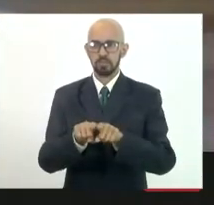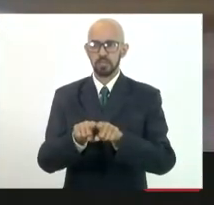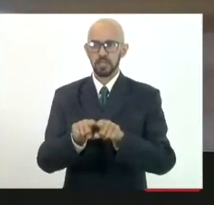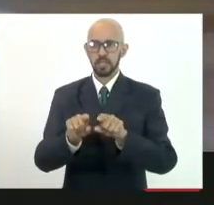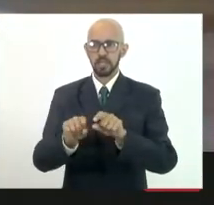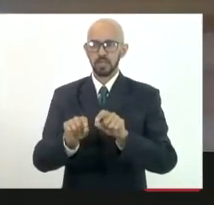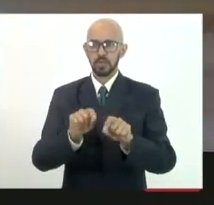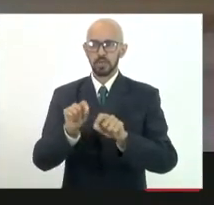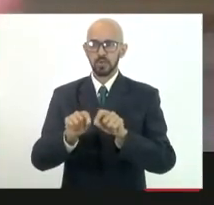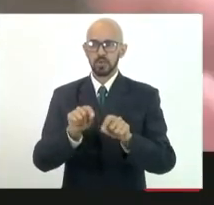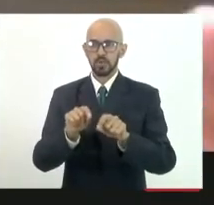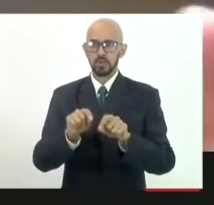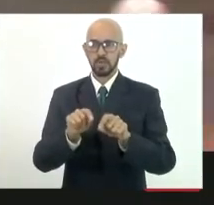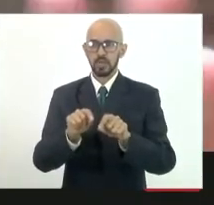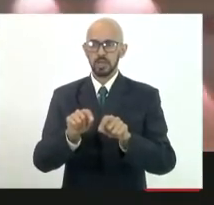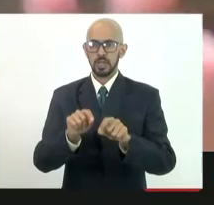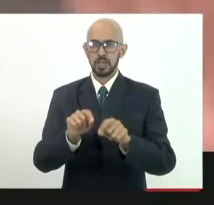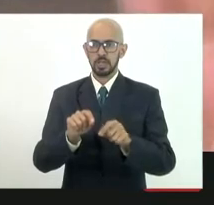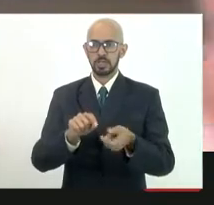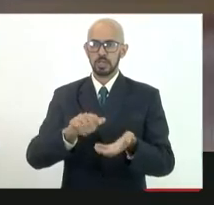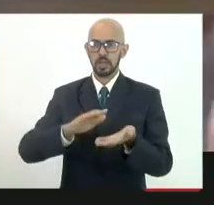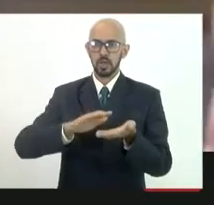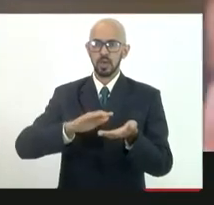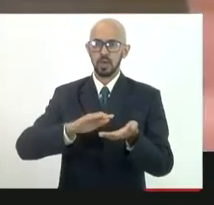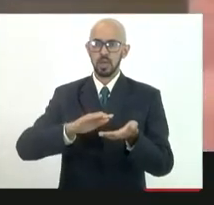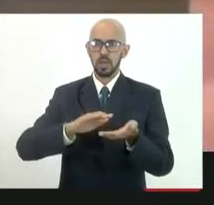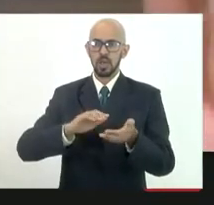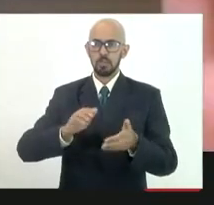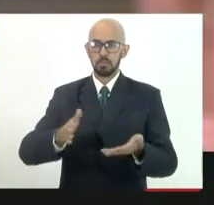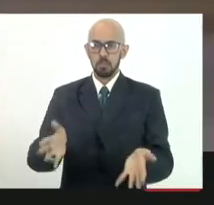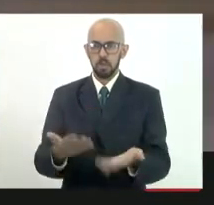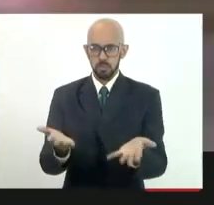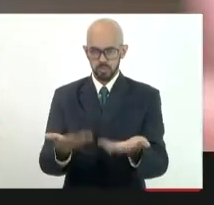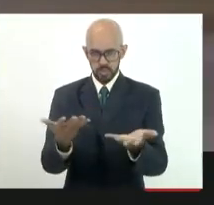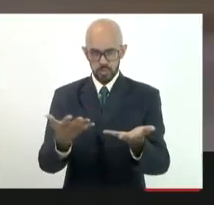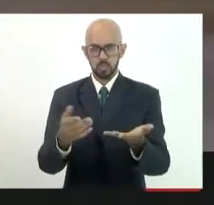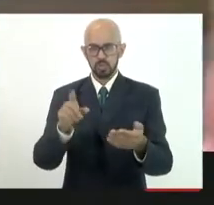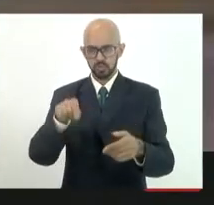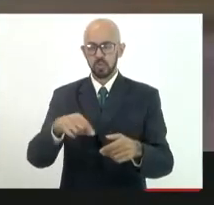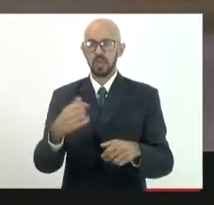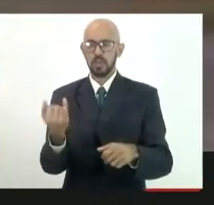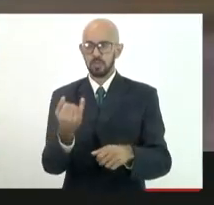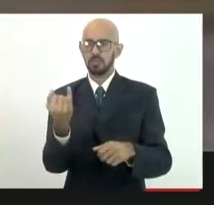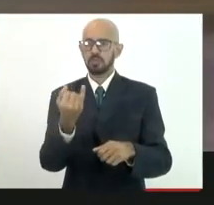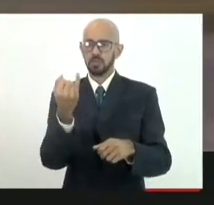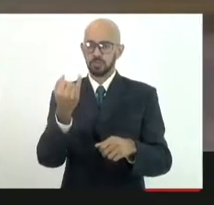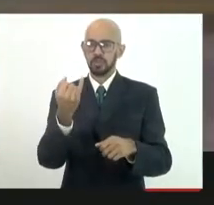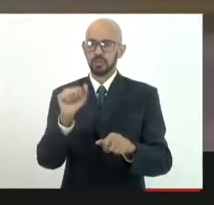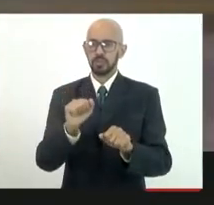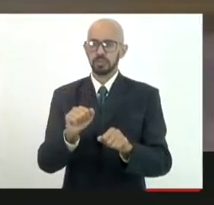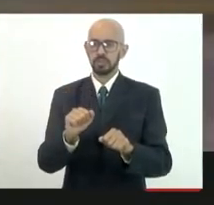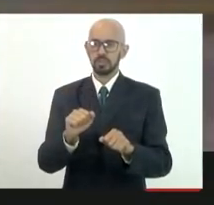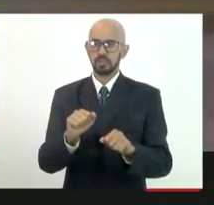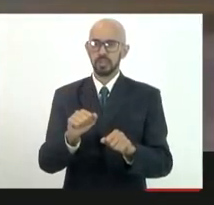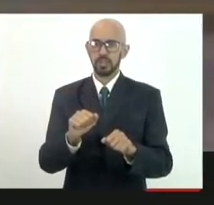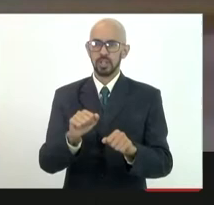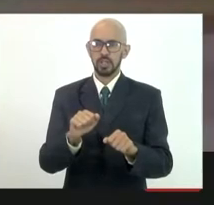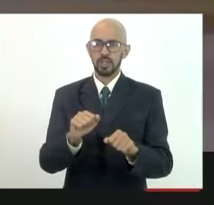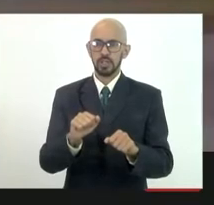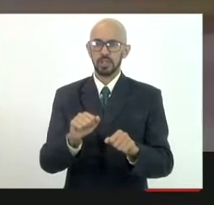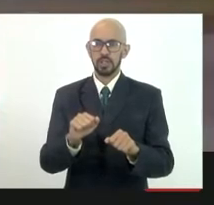essa atuação institucional a partir desse campo de promoção. É um campo que vai se mostrar insuficiente, como eu vou